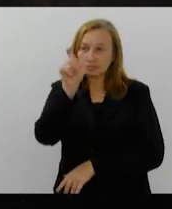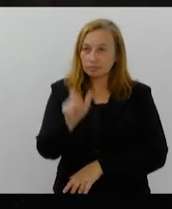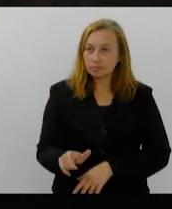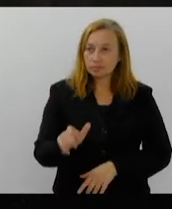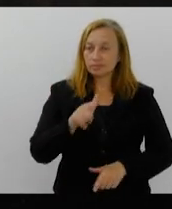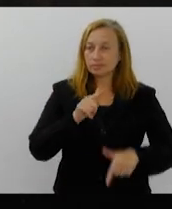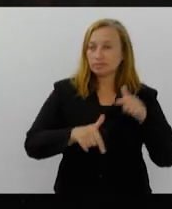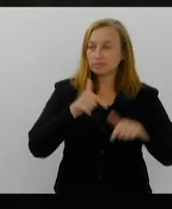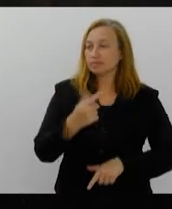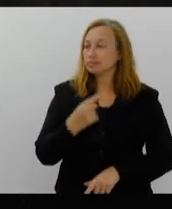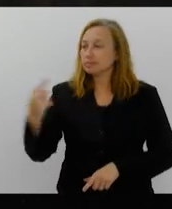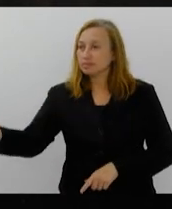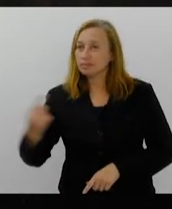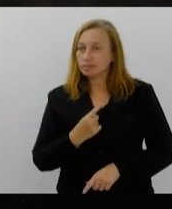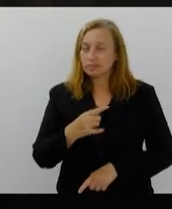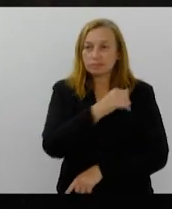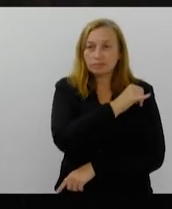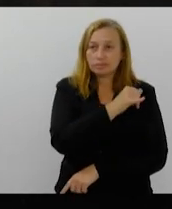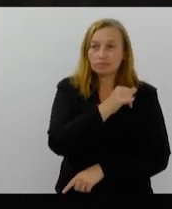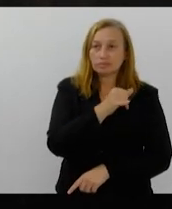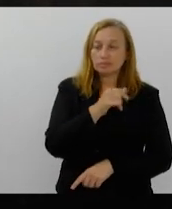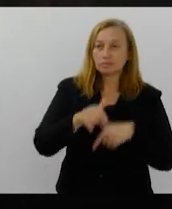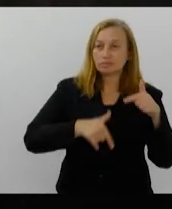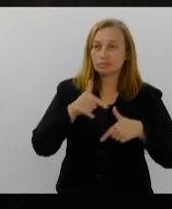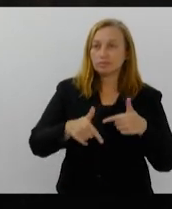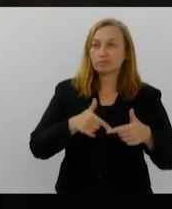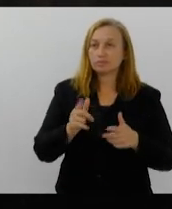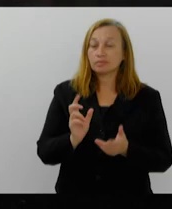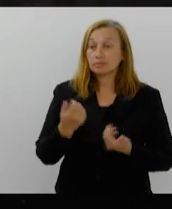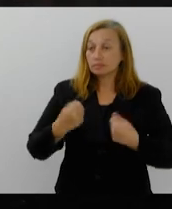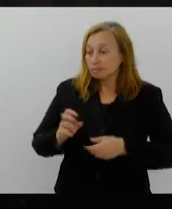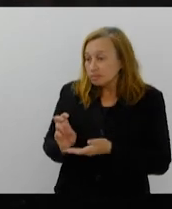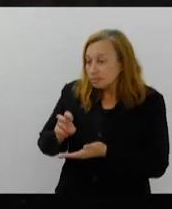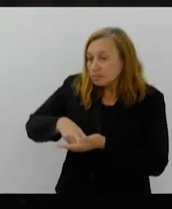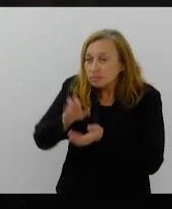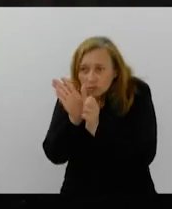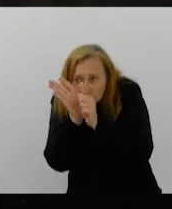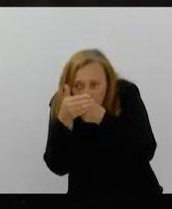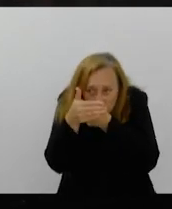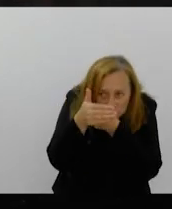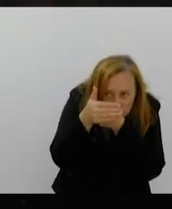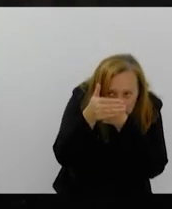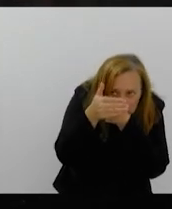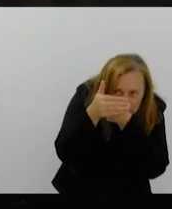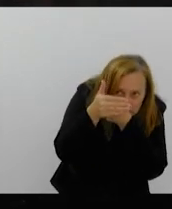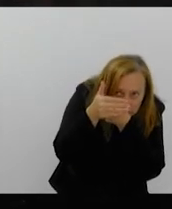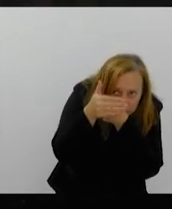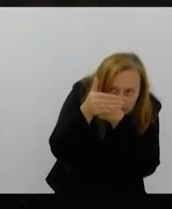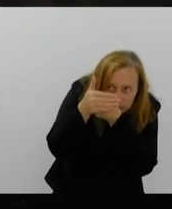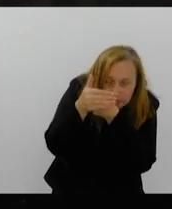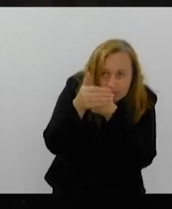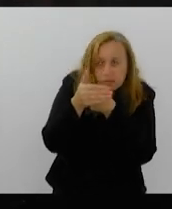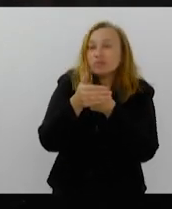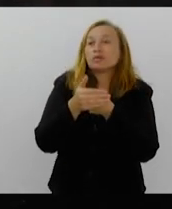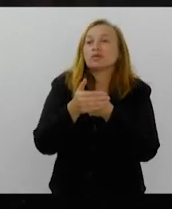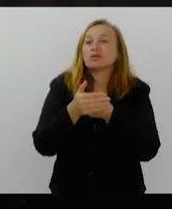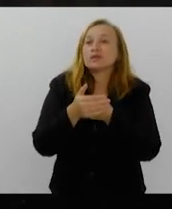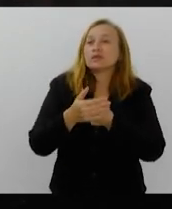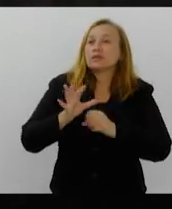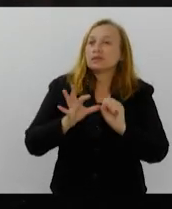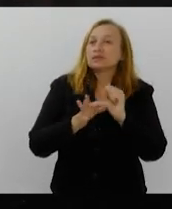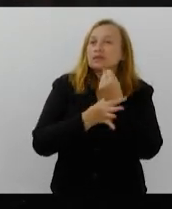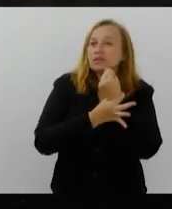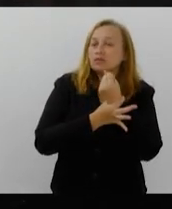seu ir e vir para o trabalho, tiveram que se ajoelhar, se esconder atrás da mureta da Avenida Brasil para